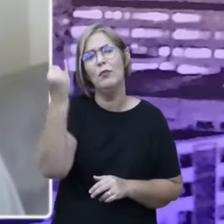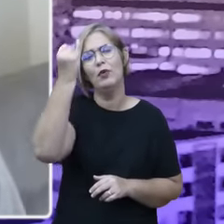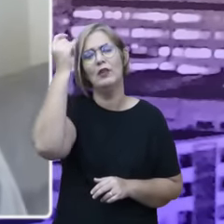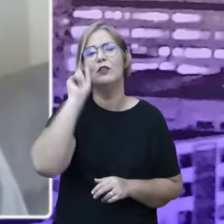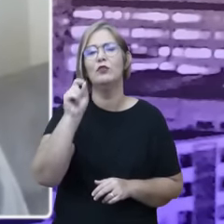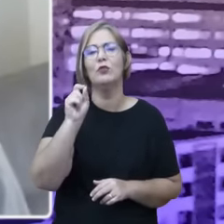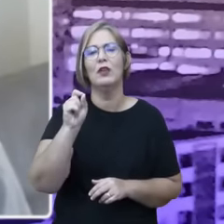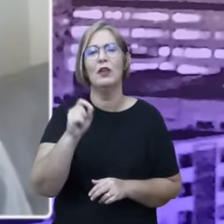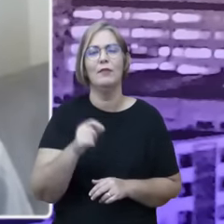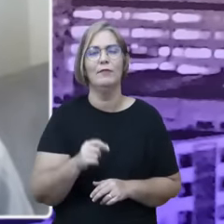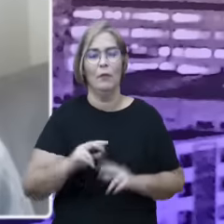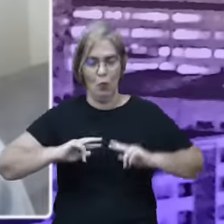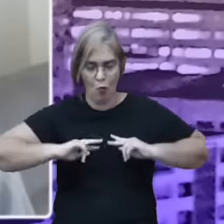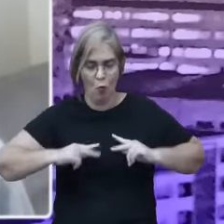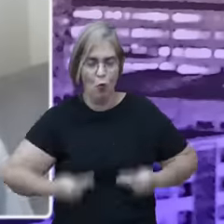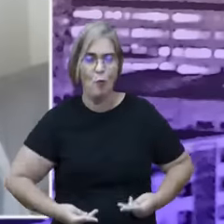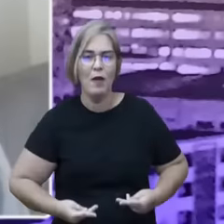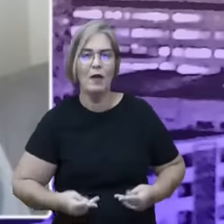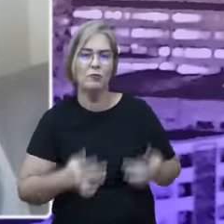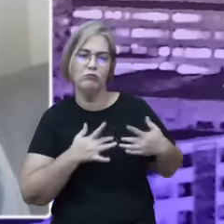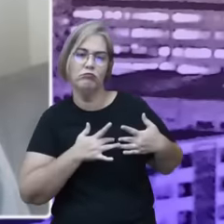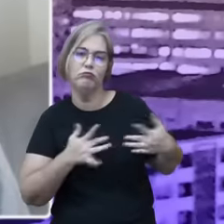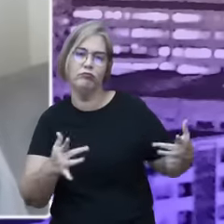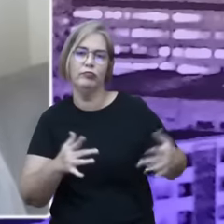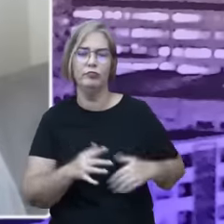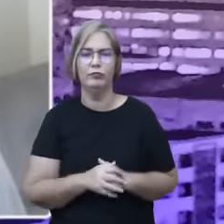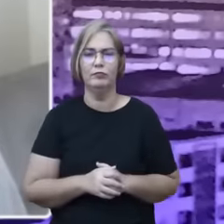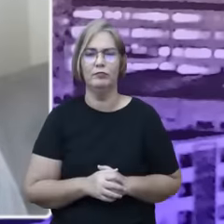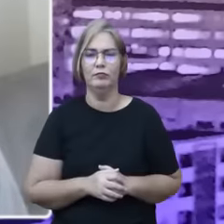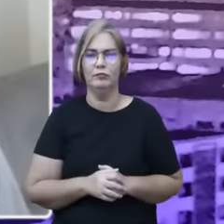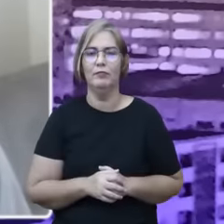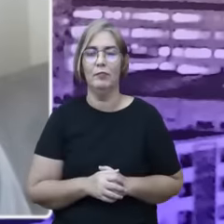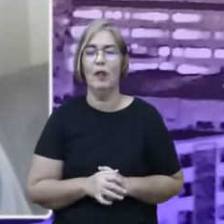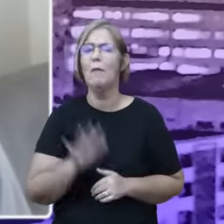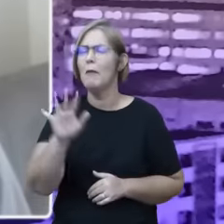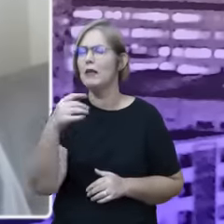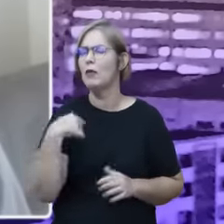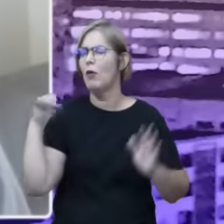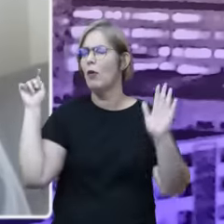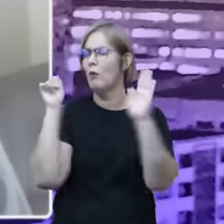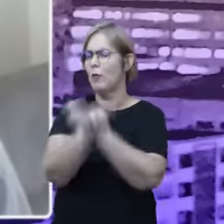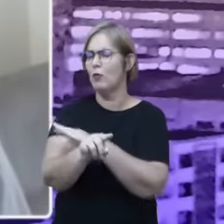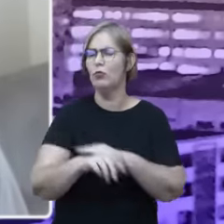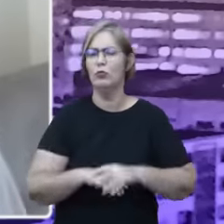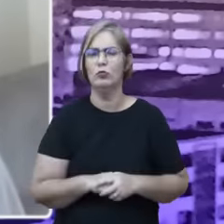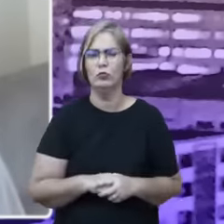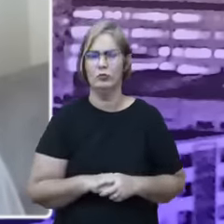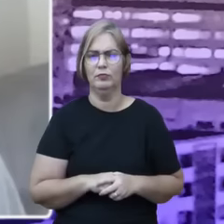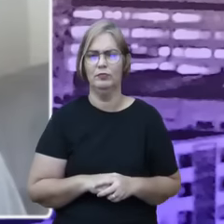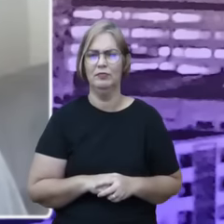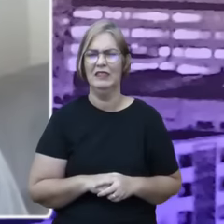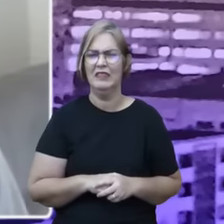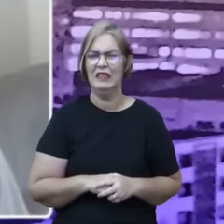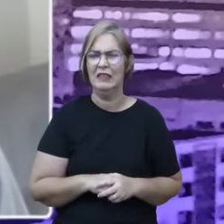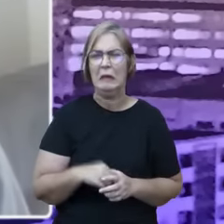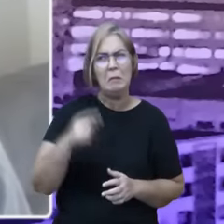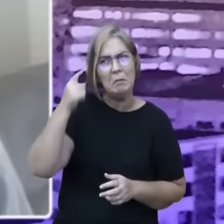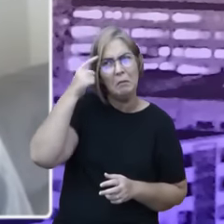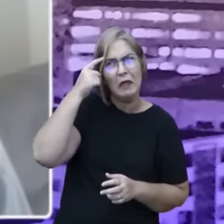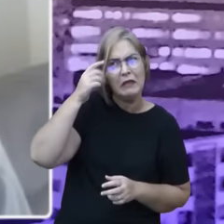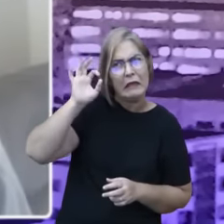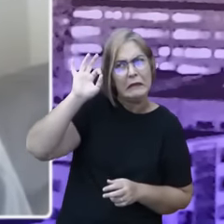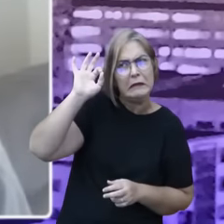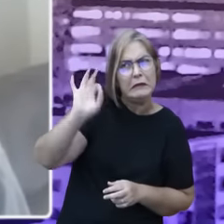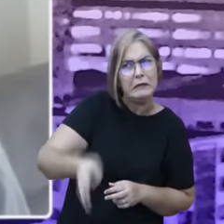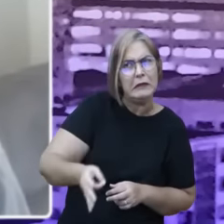Tendo isso em vista, formulo a seguinte pergunta: Será que esta certeza é ainda